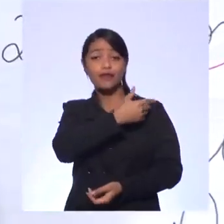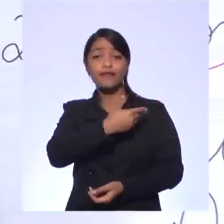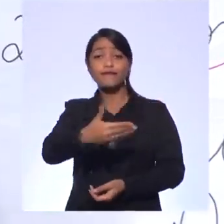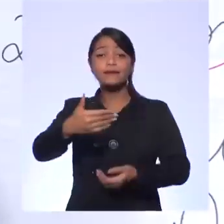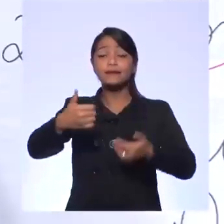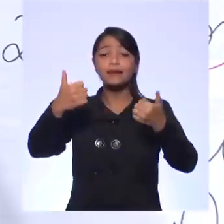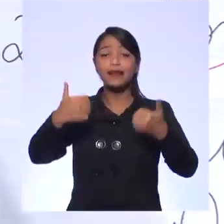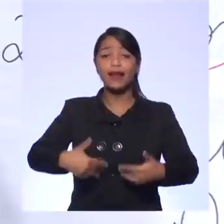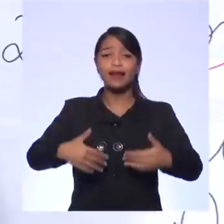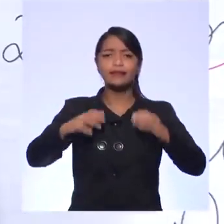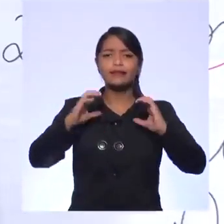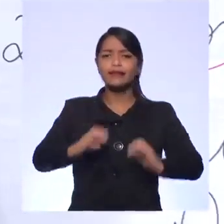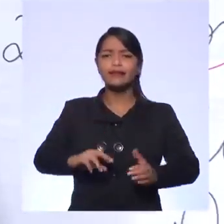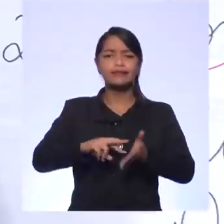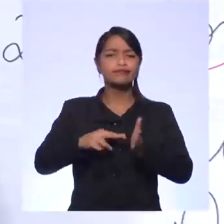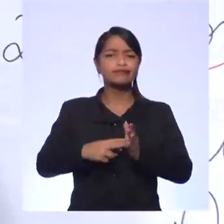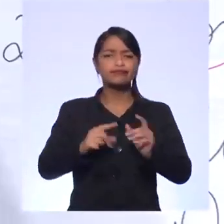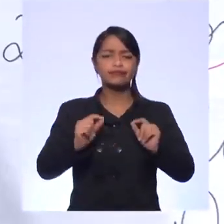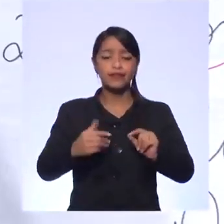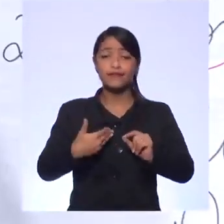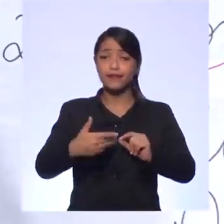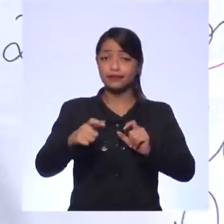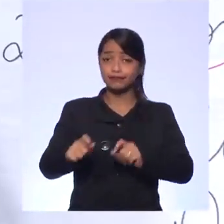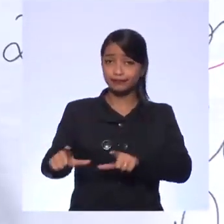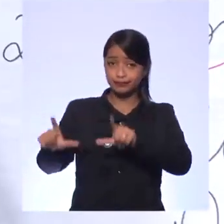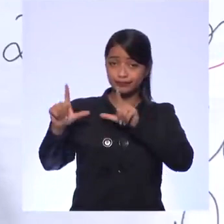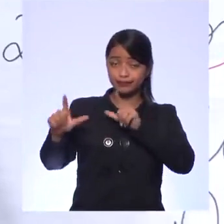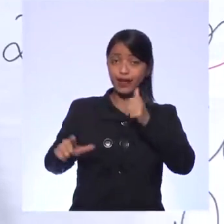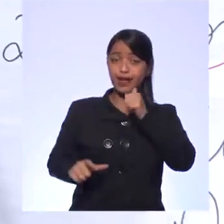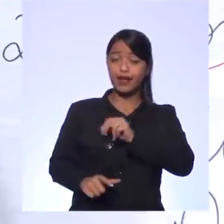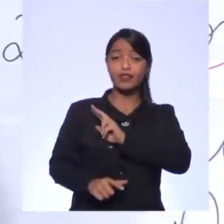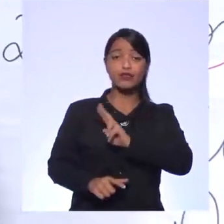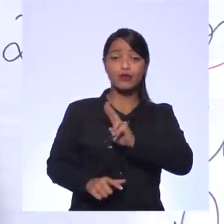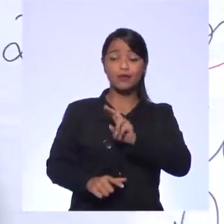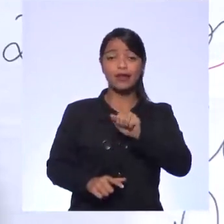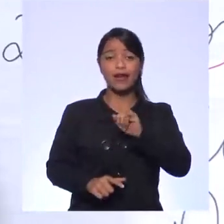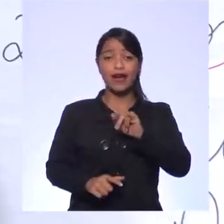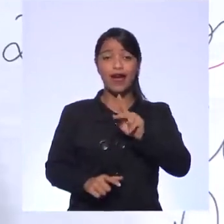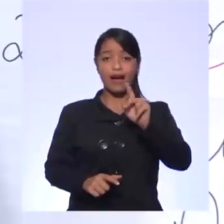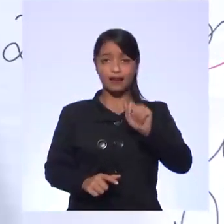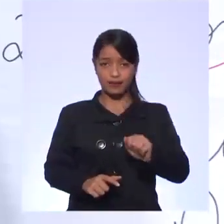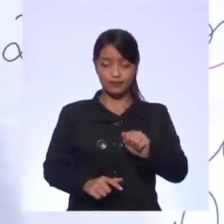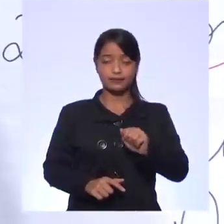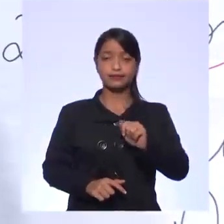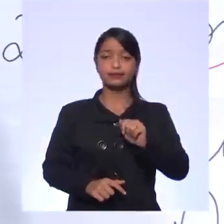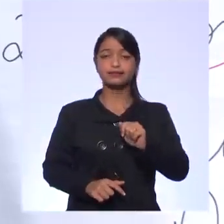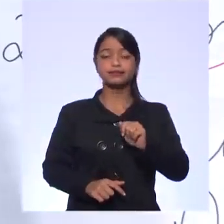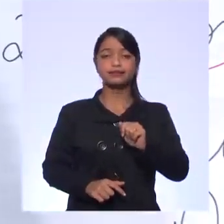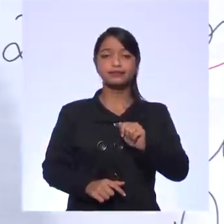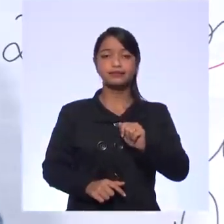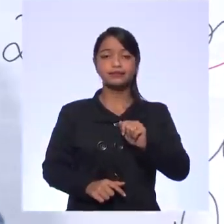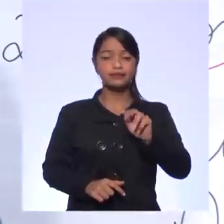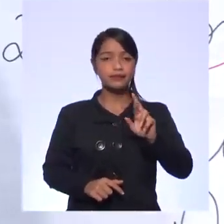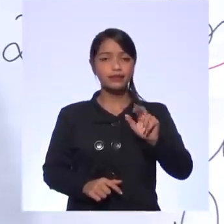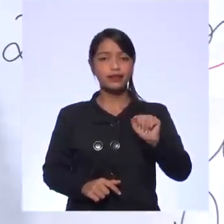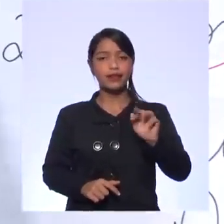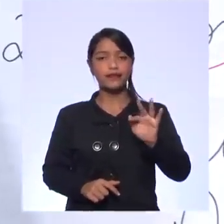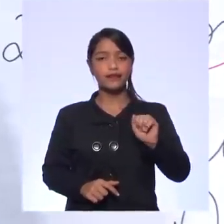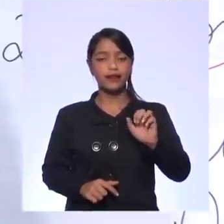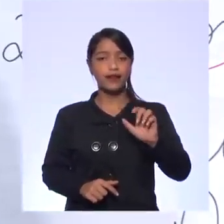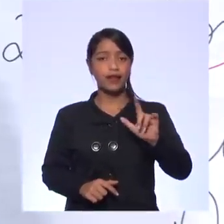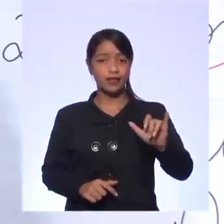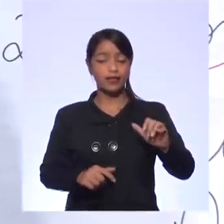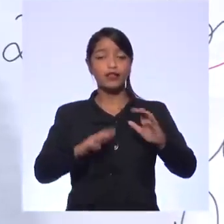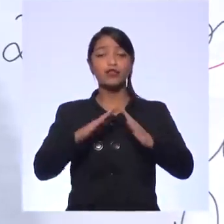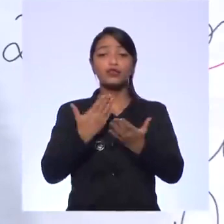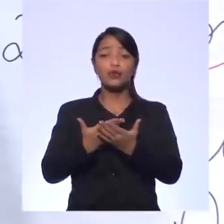para vocês a estudante. Ela é a estudante Aika Rafaele Martins Moreira, do 6º ano, da